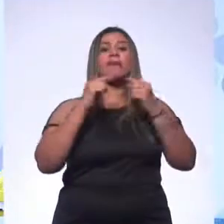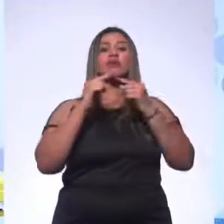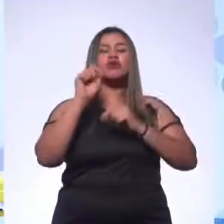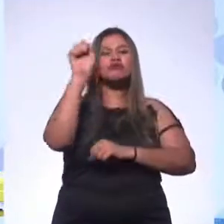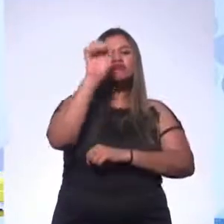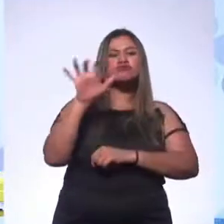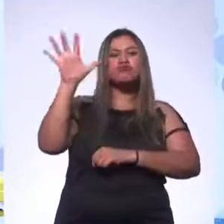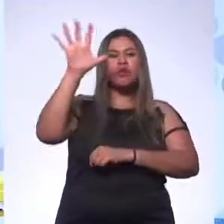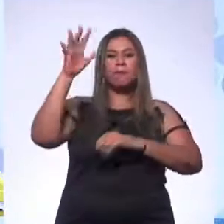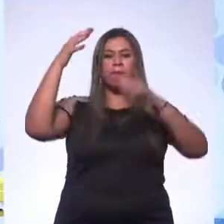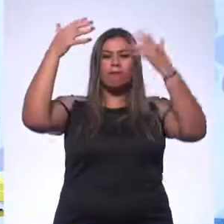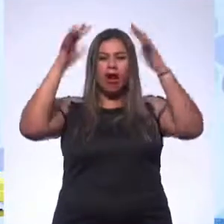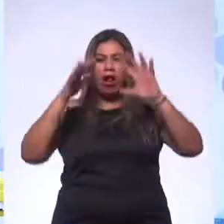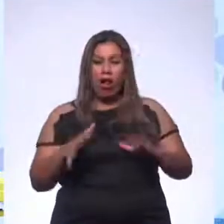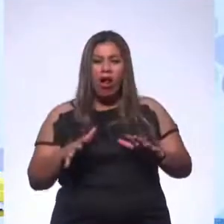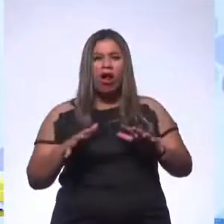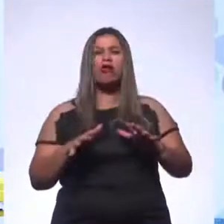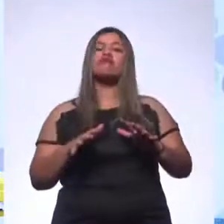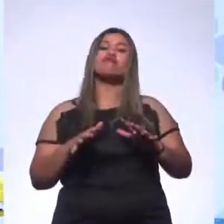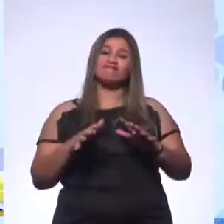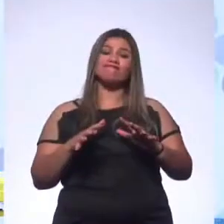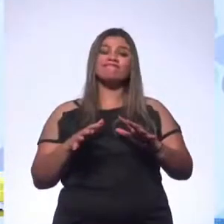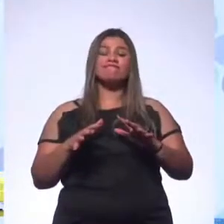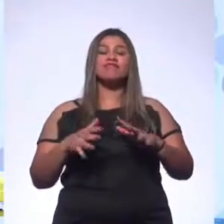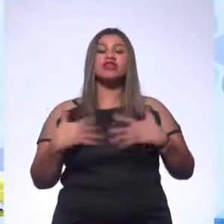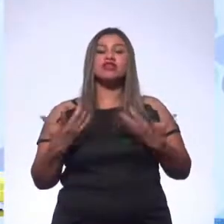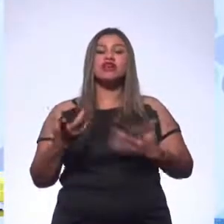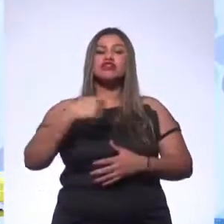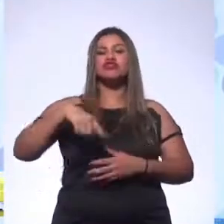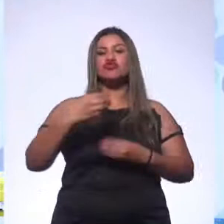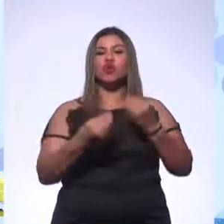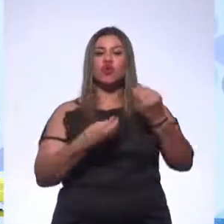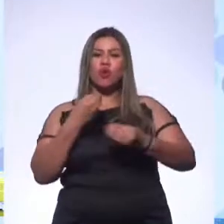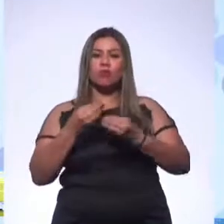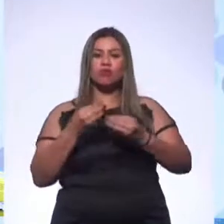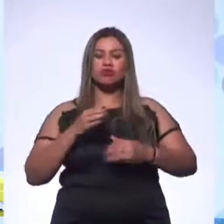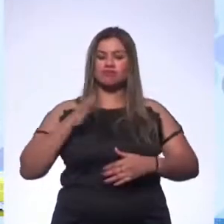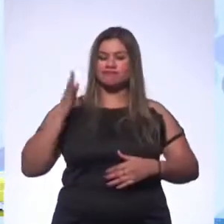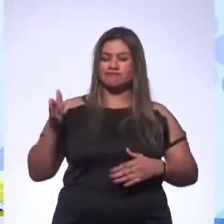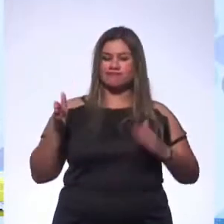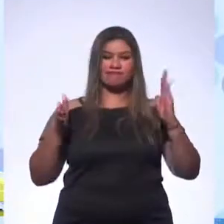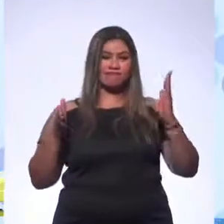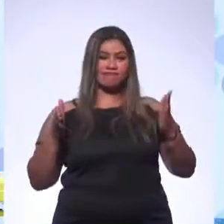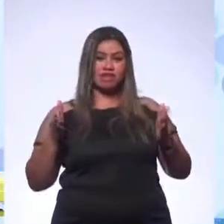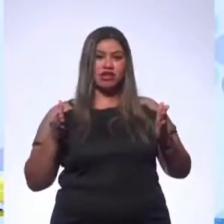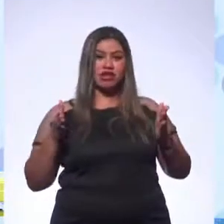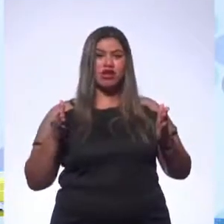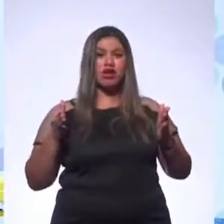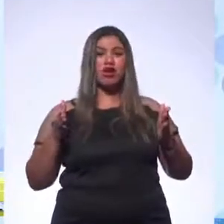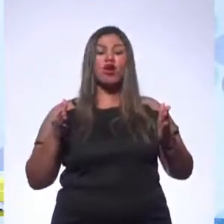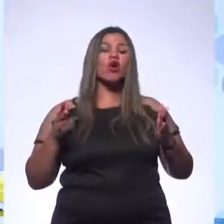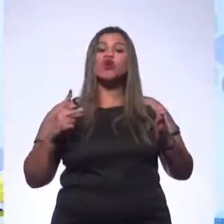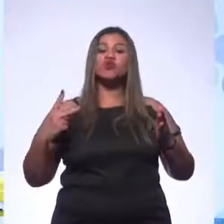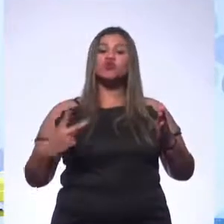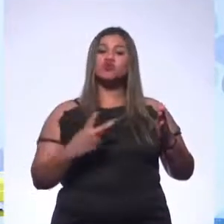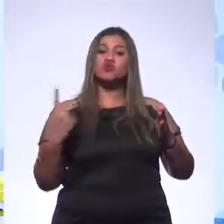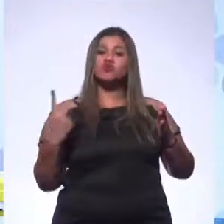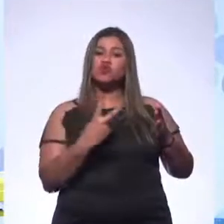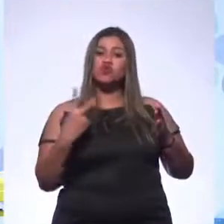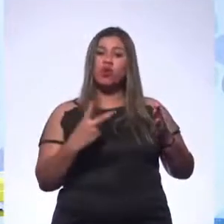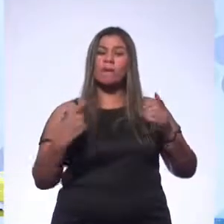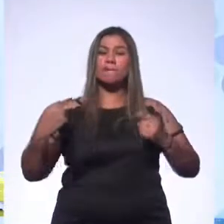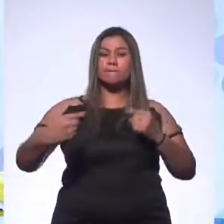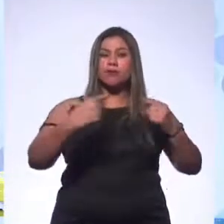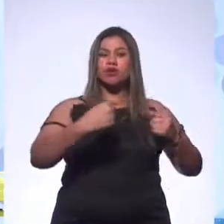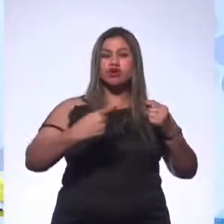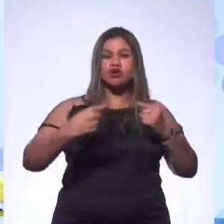crise. E aí, nós vamos ter, de lados opostos, os dois grandes sistemas